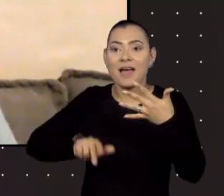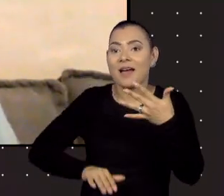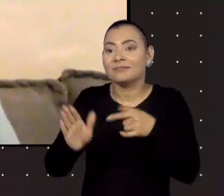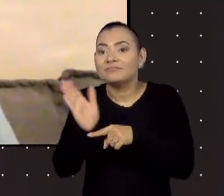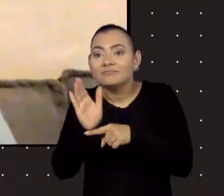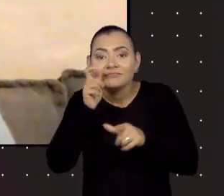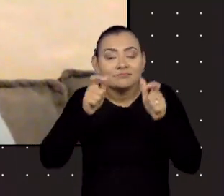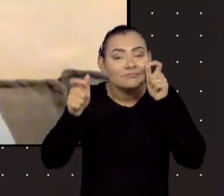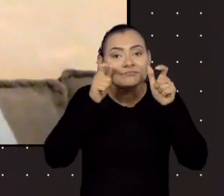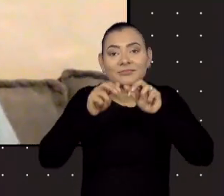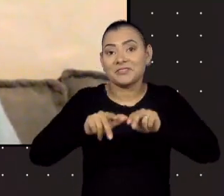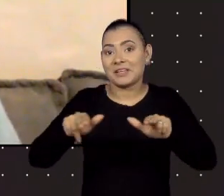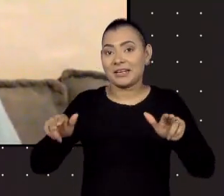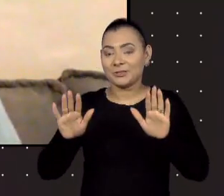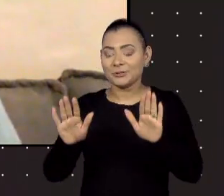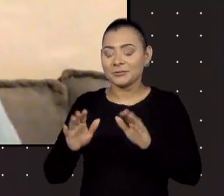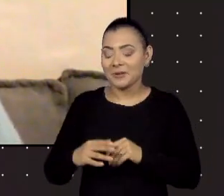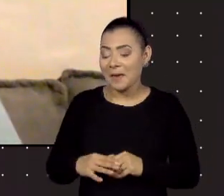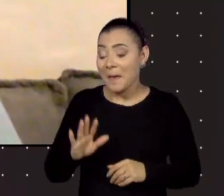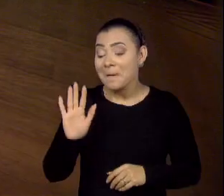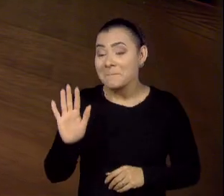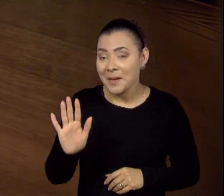E aí,